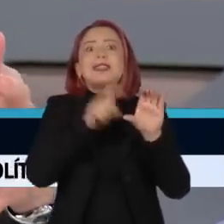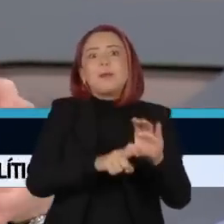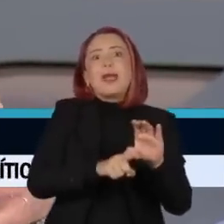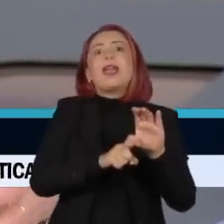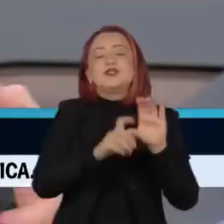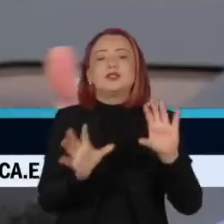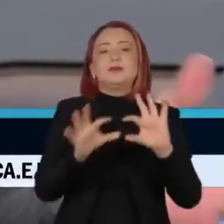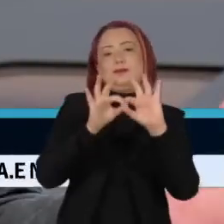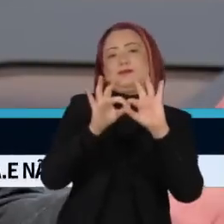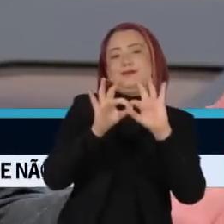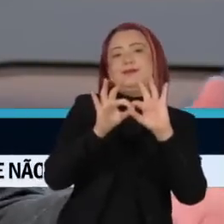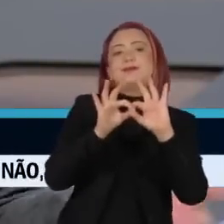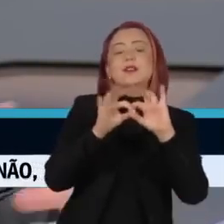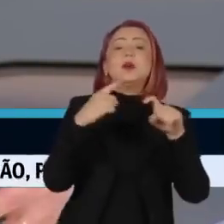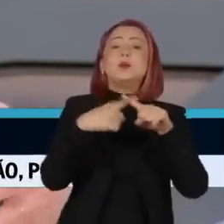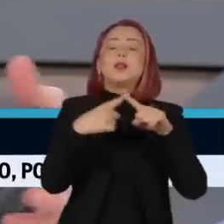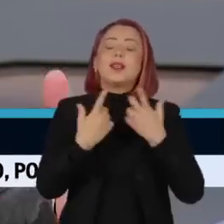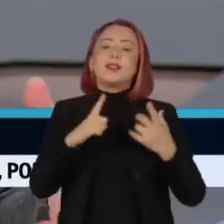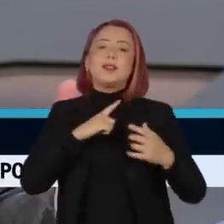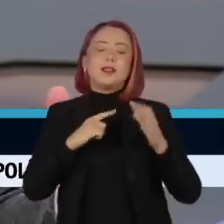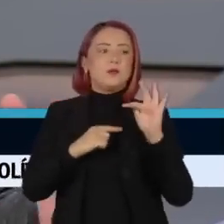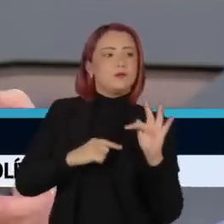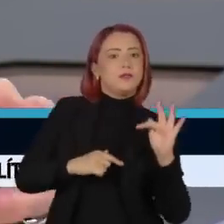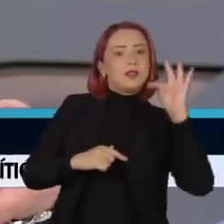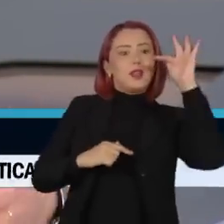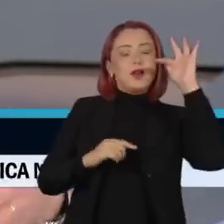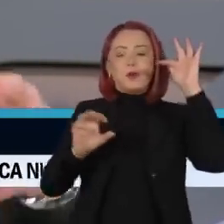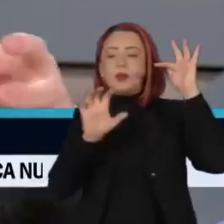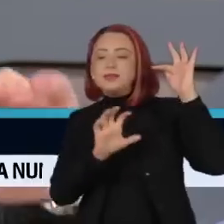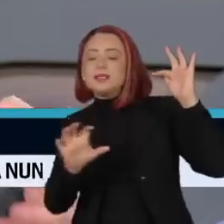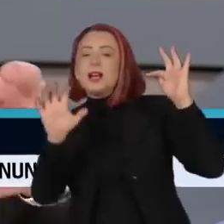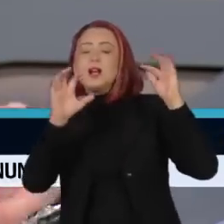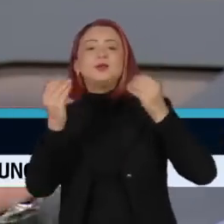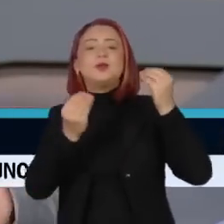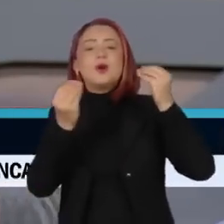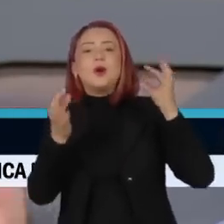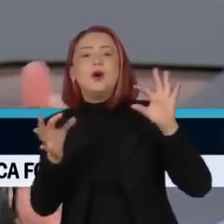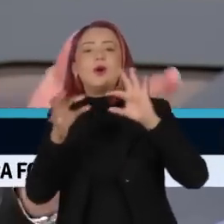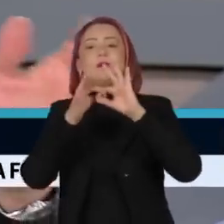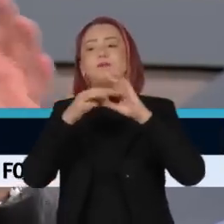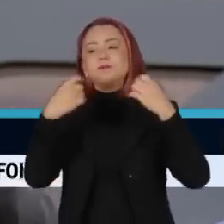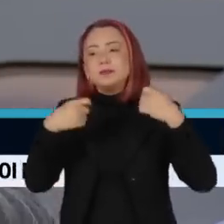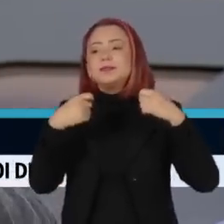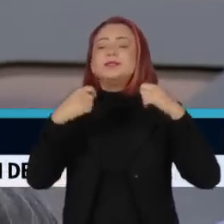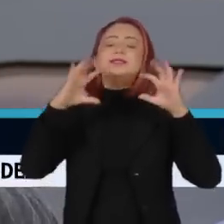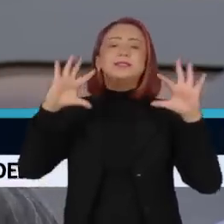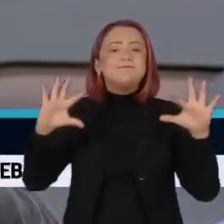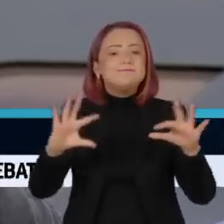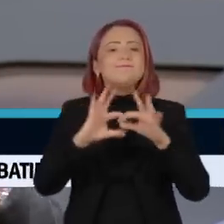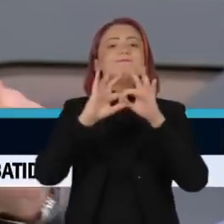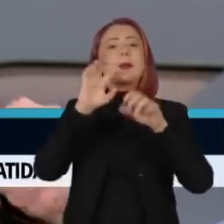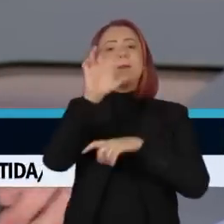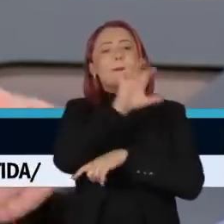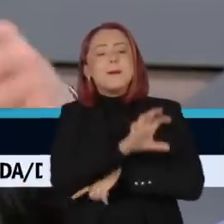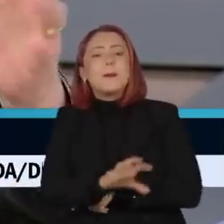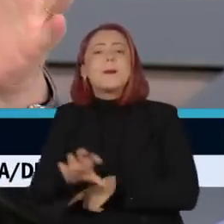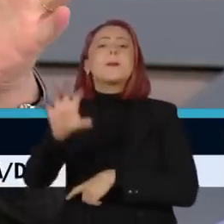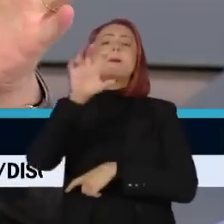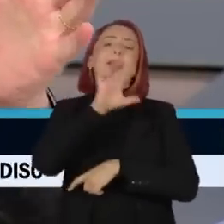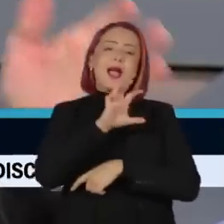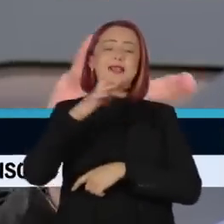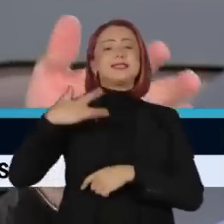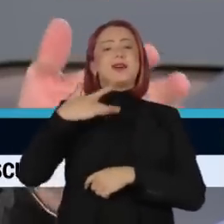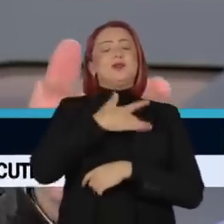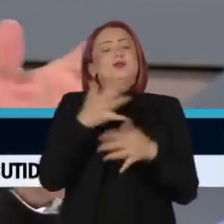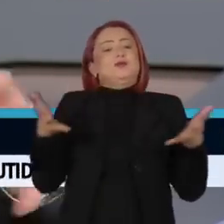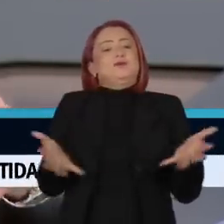federal para conseguir criar uma nova realidade do ponto de vista da regionalização das ações de saúde. Então, nós